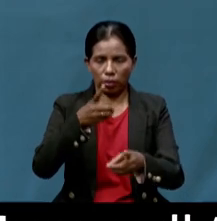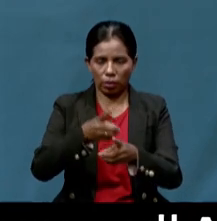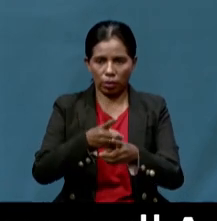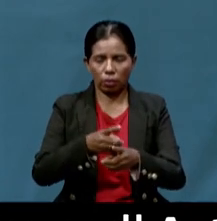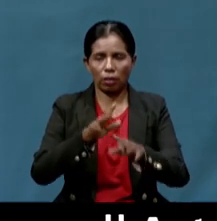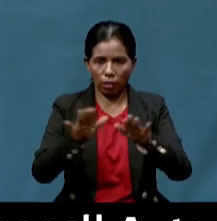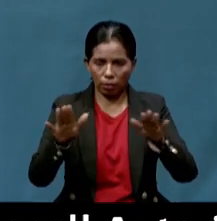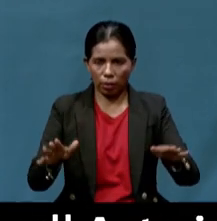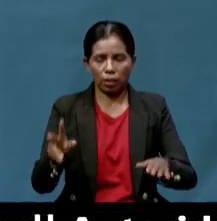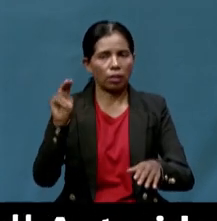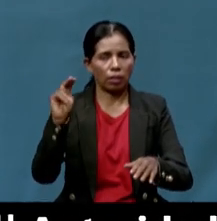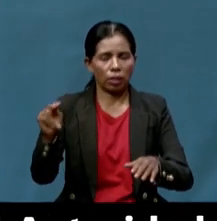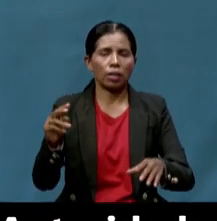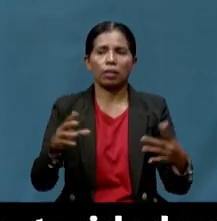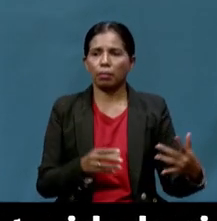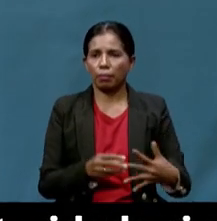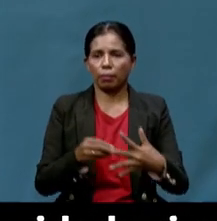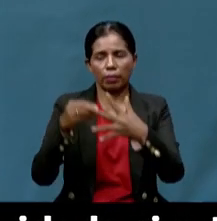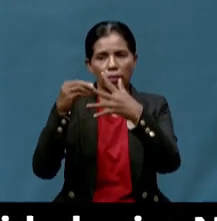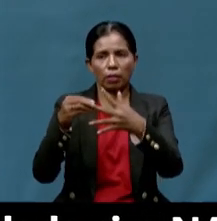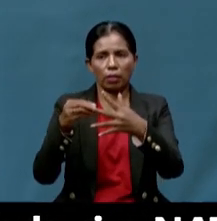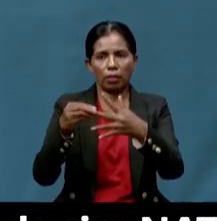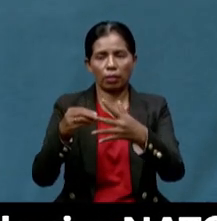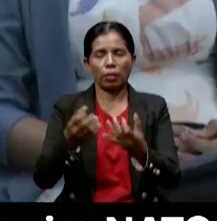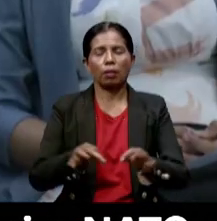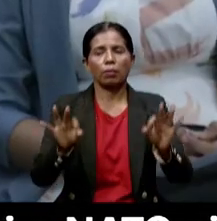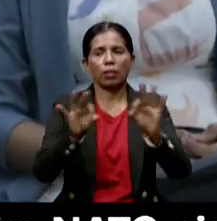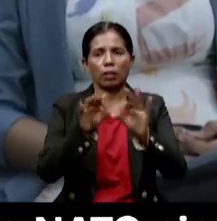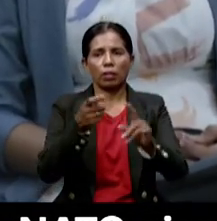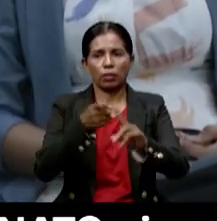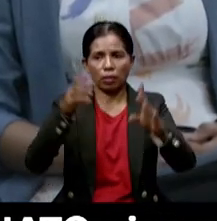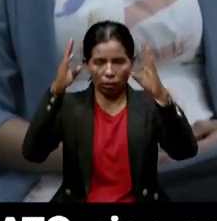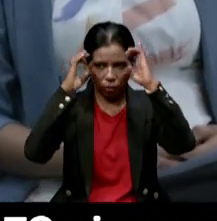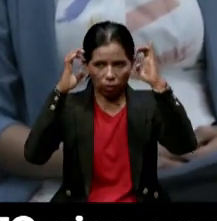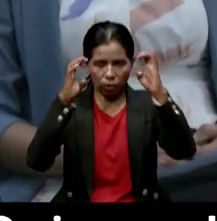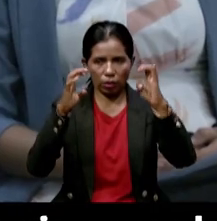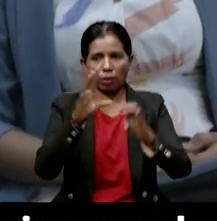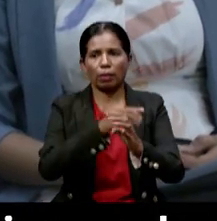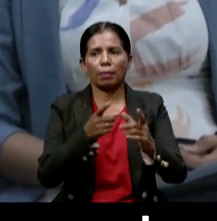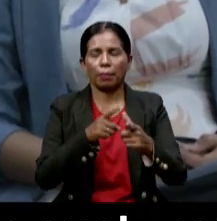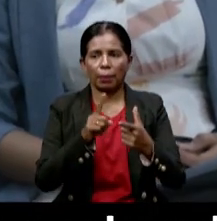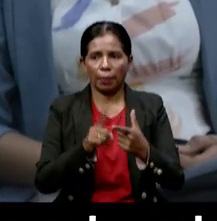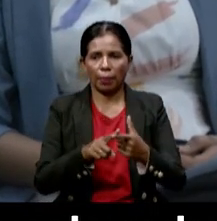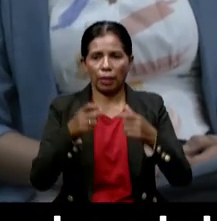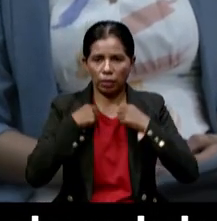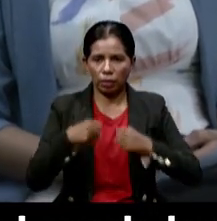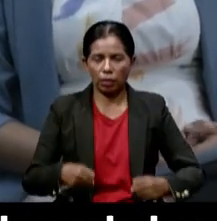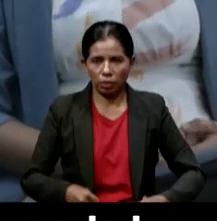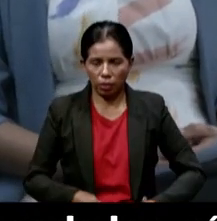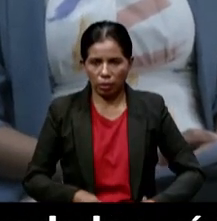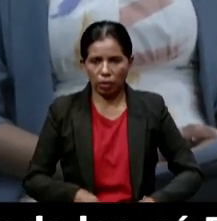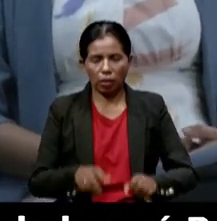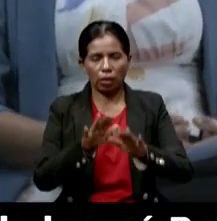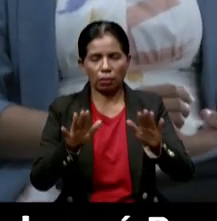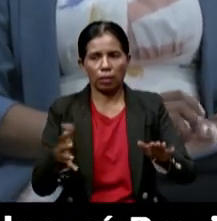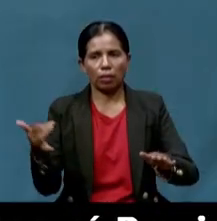labarik ninian liliu baiha importansia husi edukasaun sedu saudi labarik